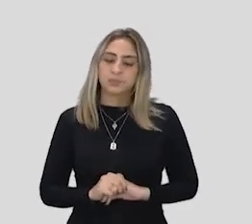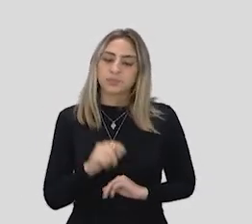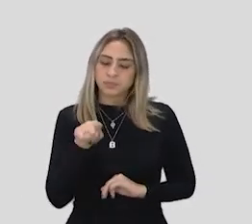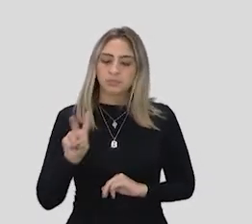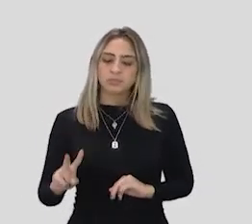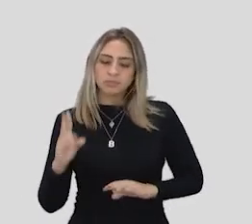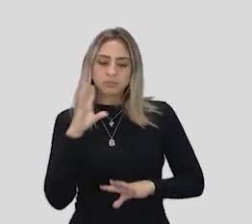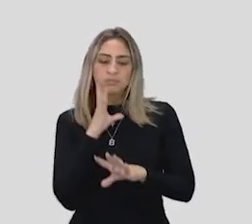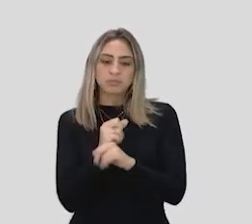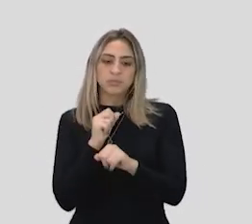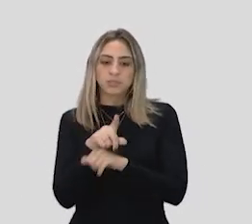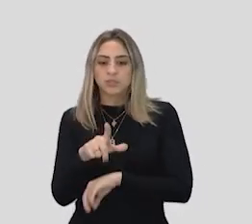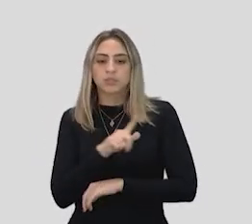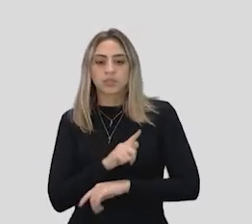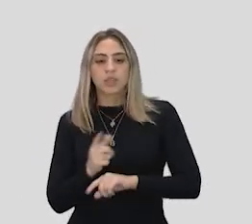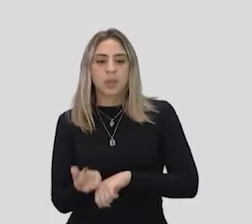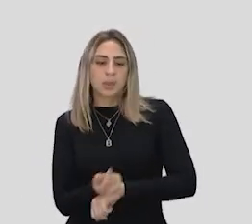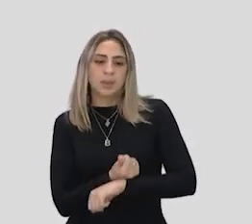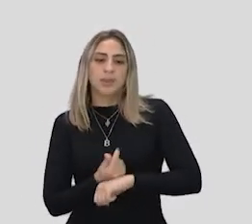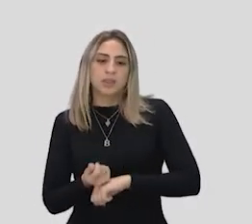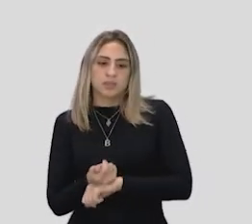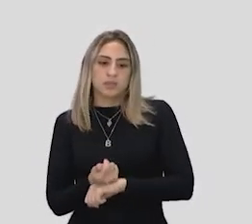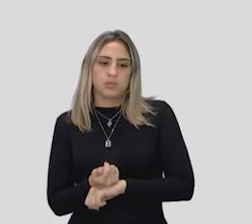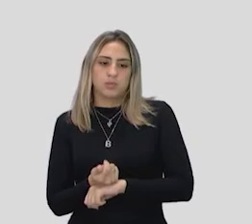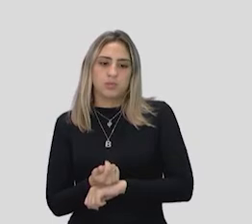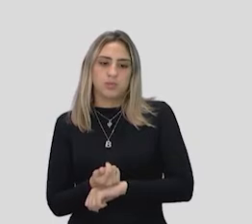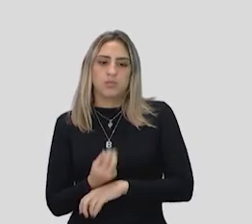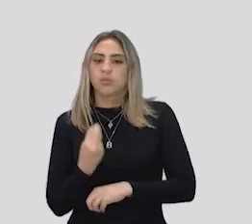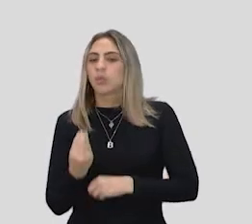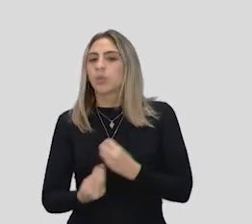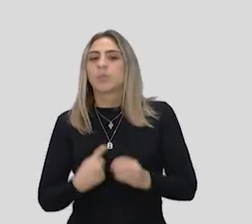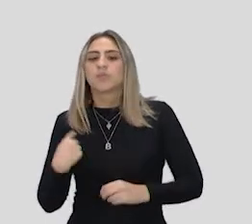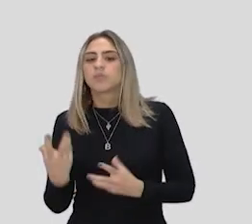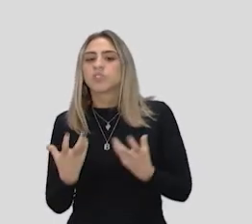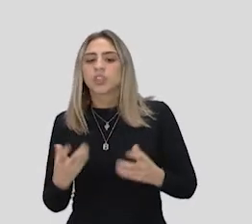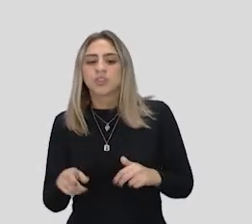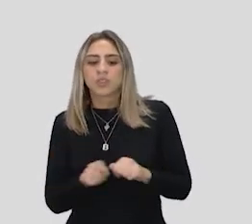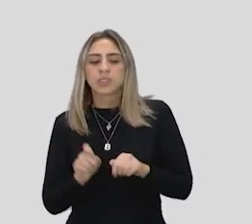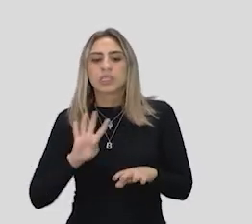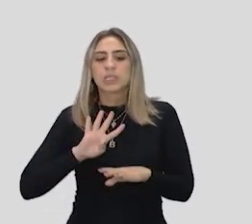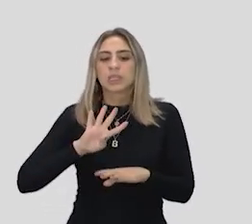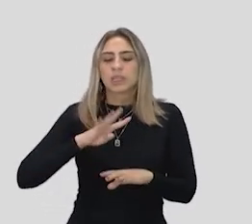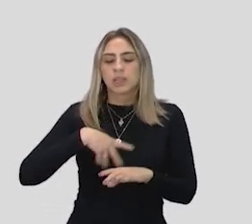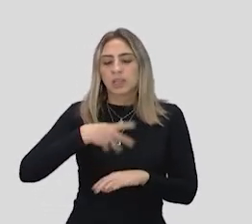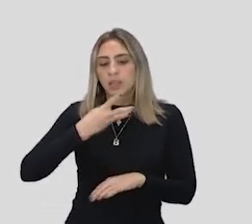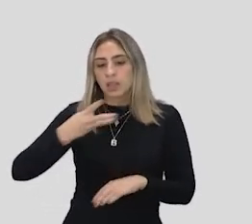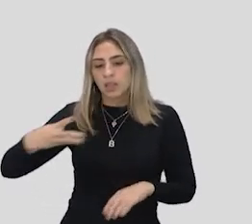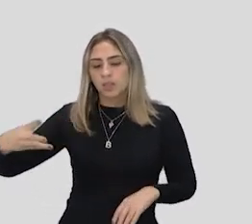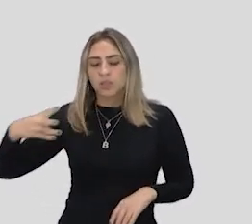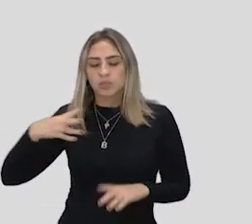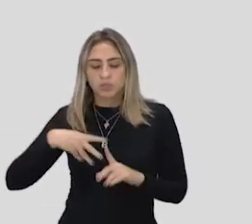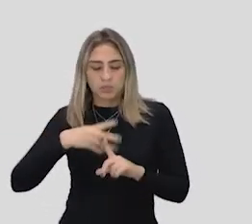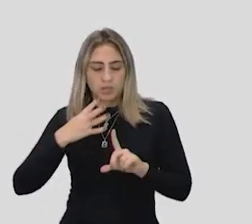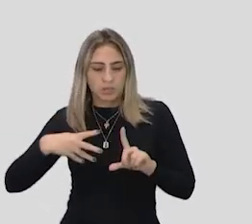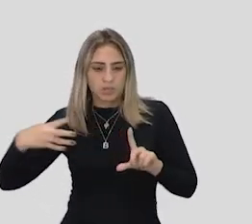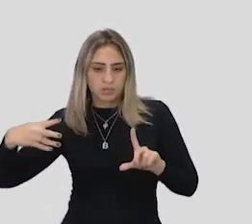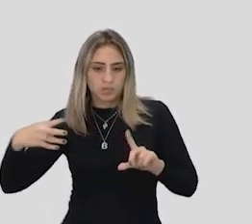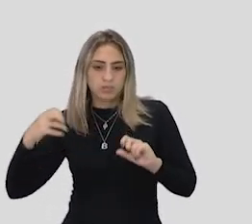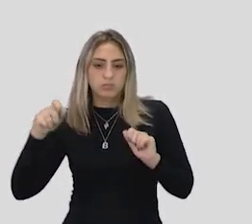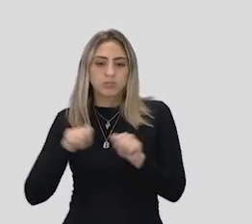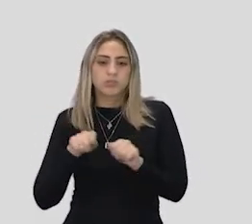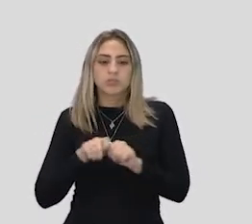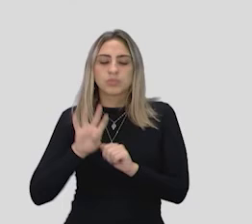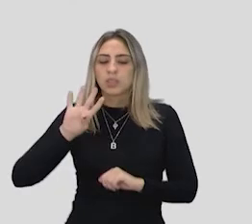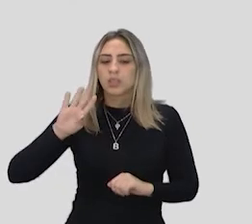valor total que você vai ter de capitalização. Como a gente quer fazer gráfico, o gráfico você poderia fazer no Excel como a